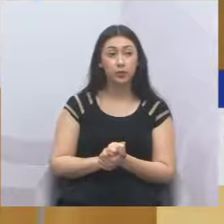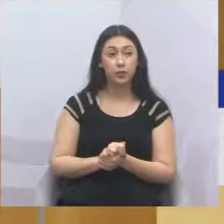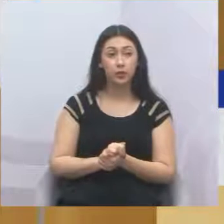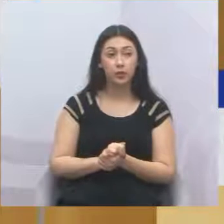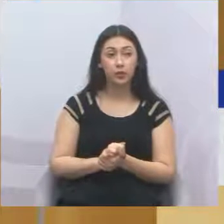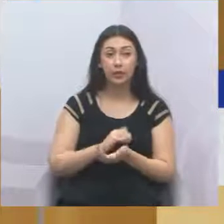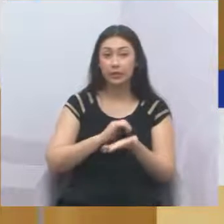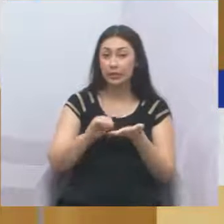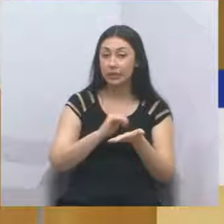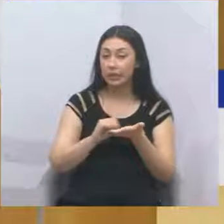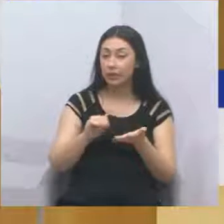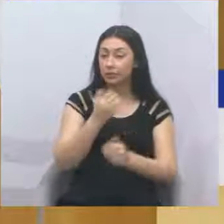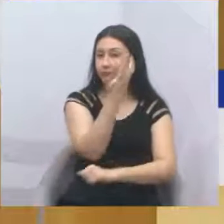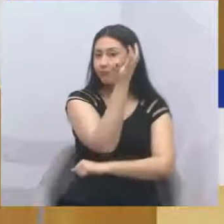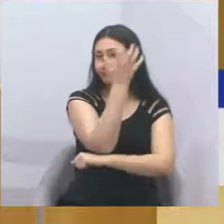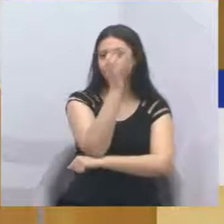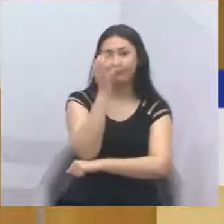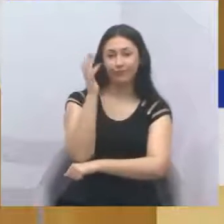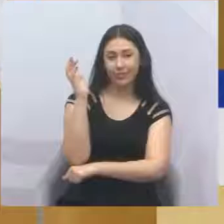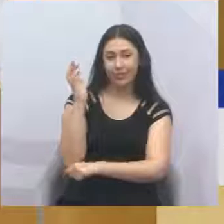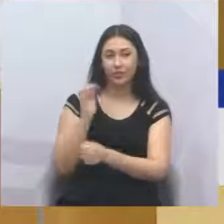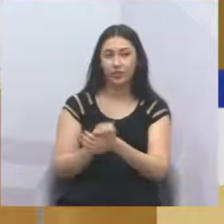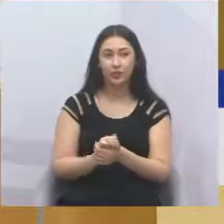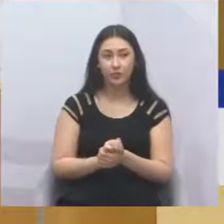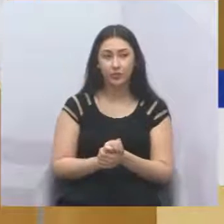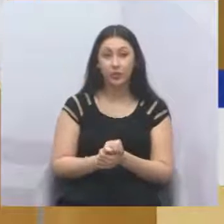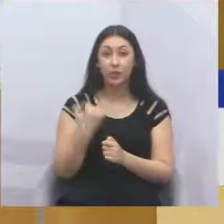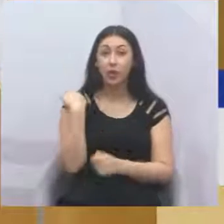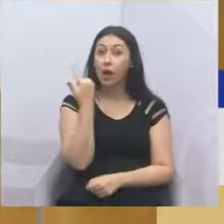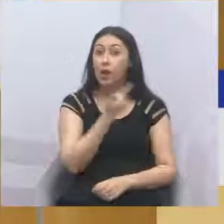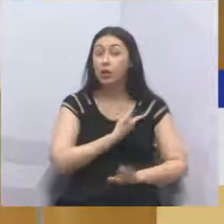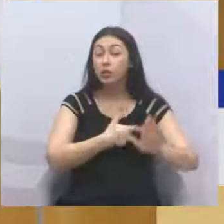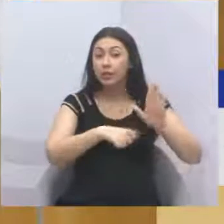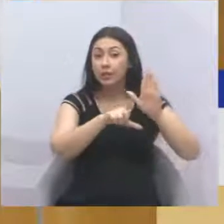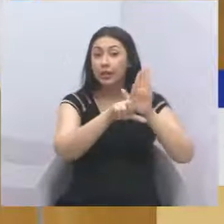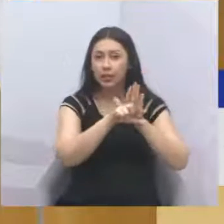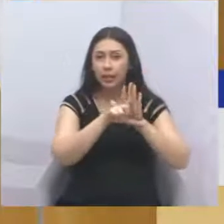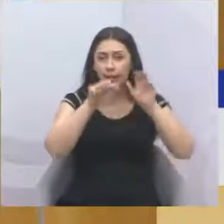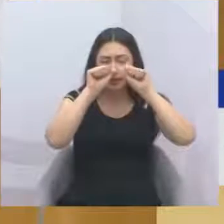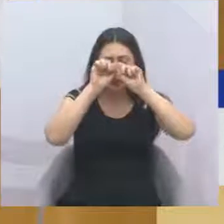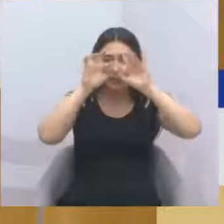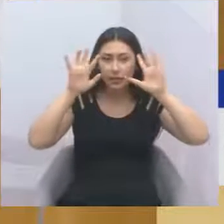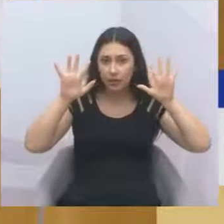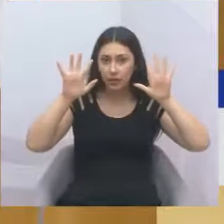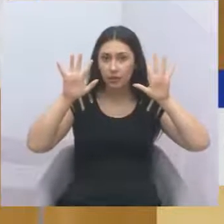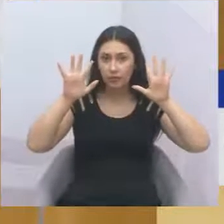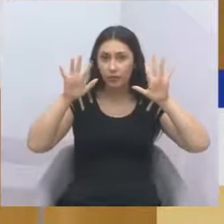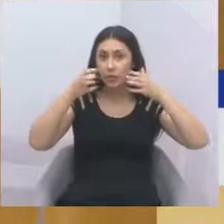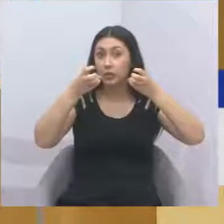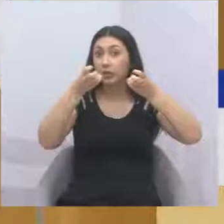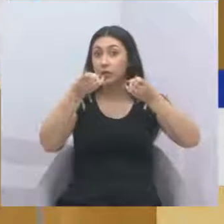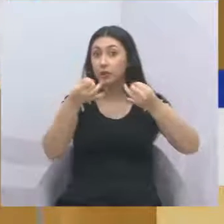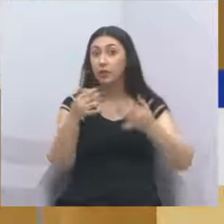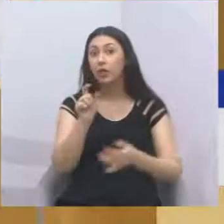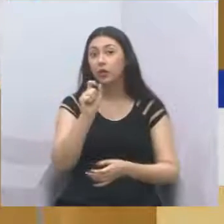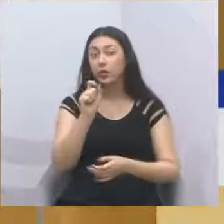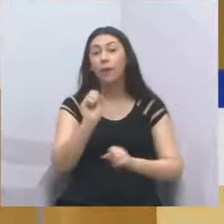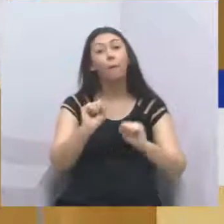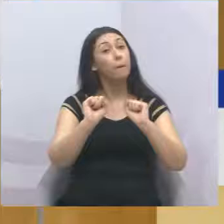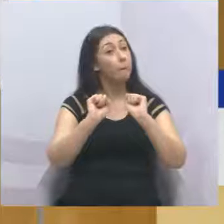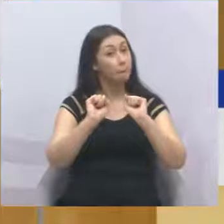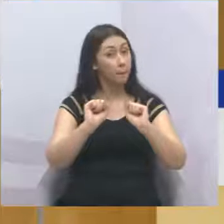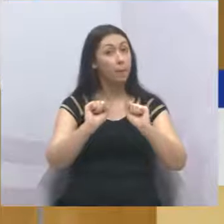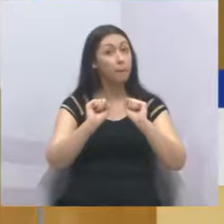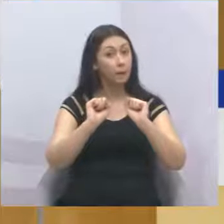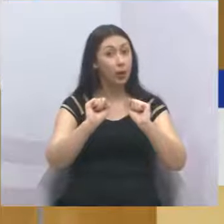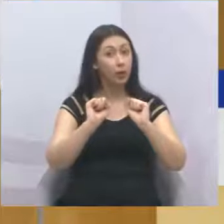a Secretaria do Meio Ambiente. A nossa lei, vereador Hernani, ela é bem clara ao dizer que pode